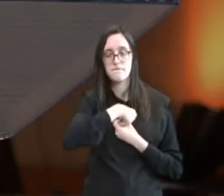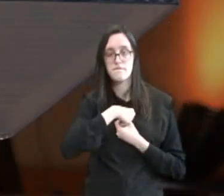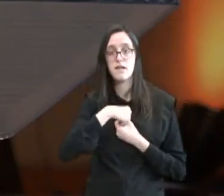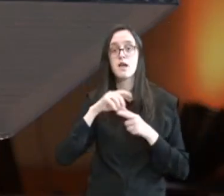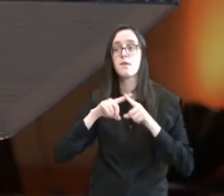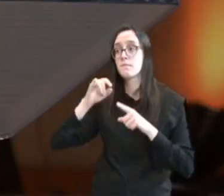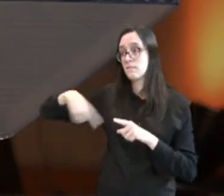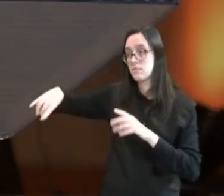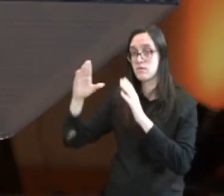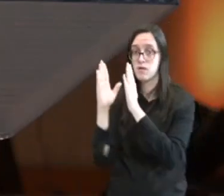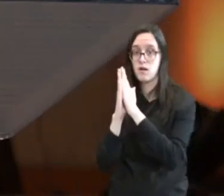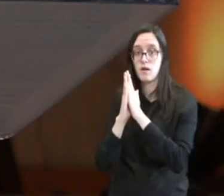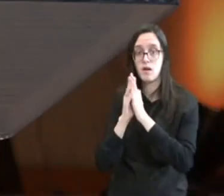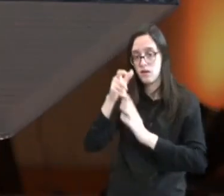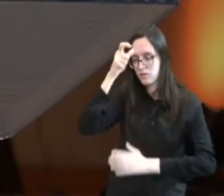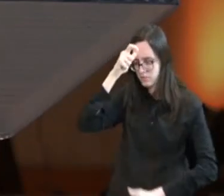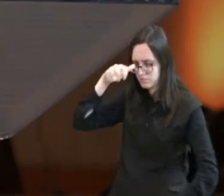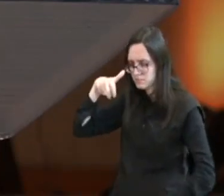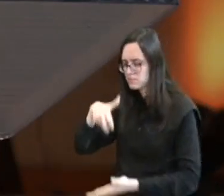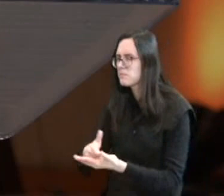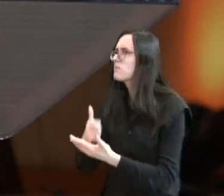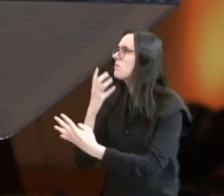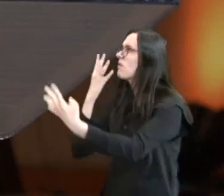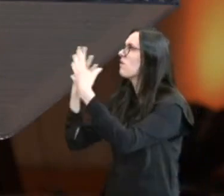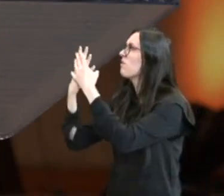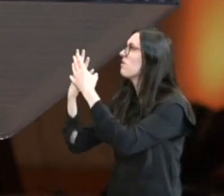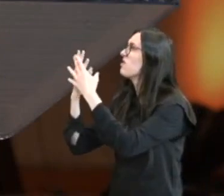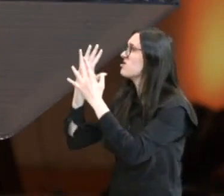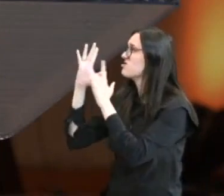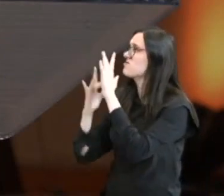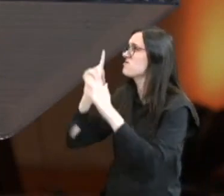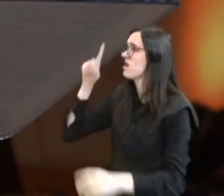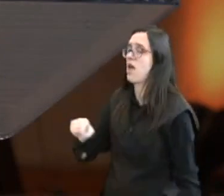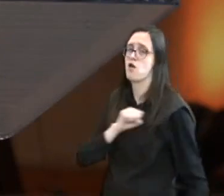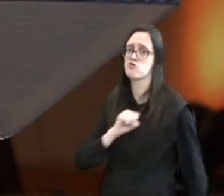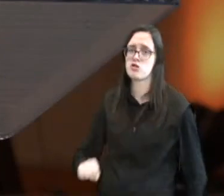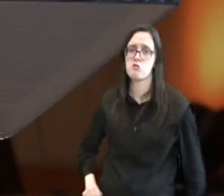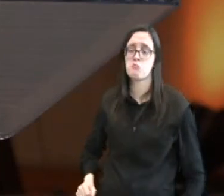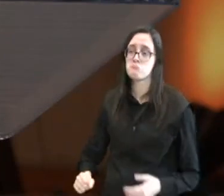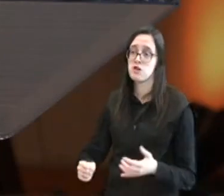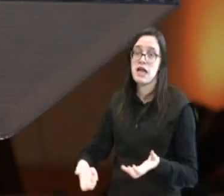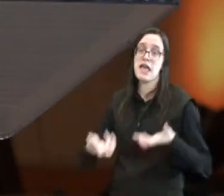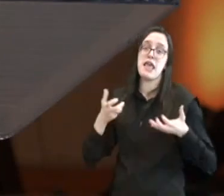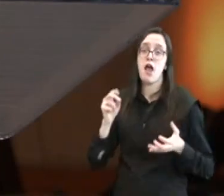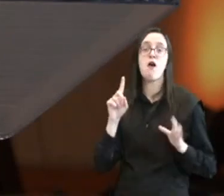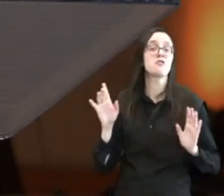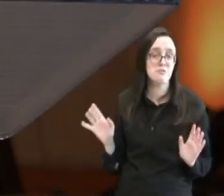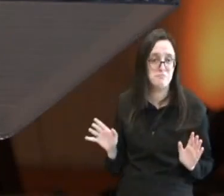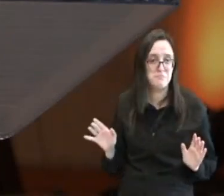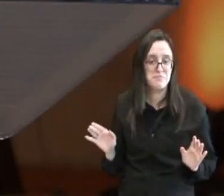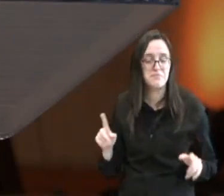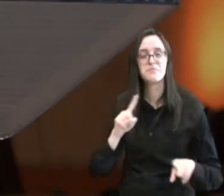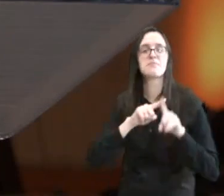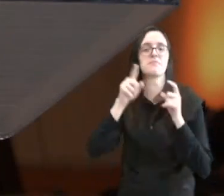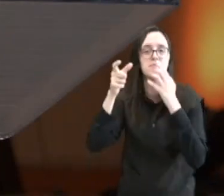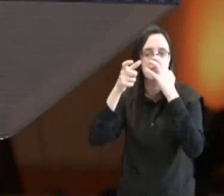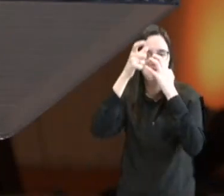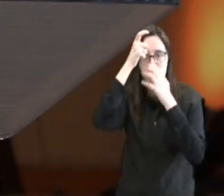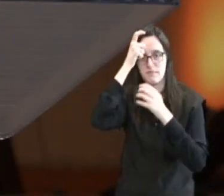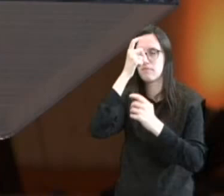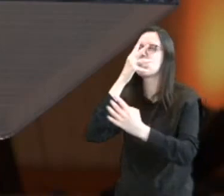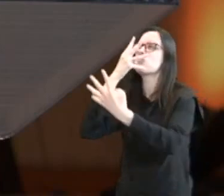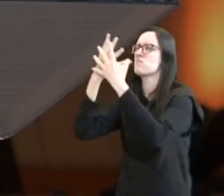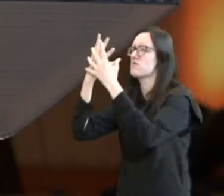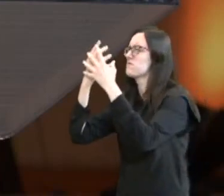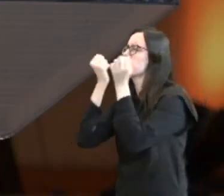ajoelha e confessa que Jesus é o Senhor, querendo ou não, mas ele